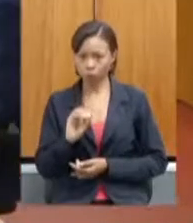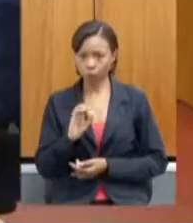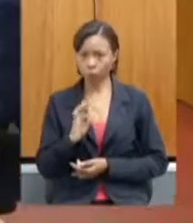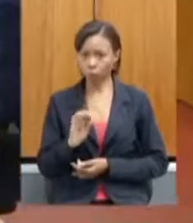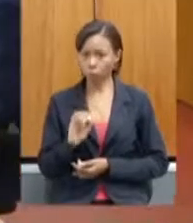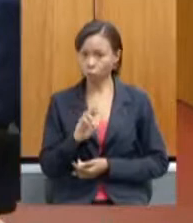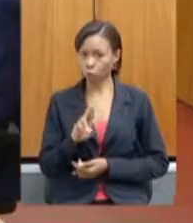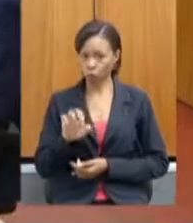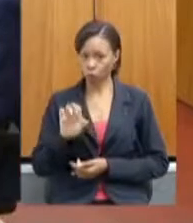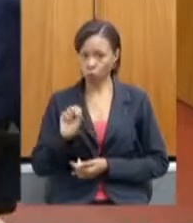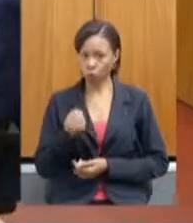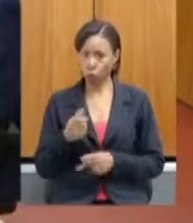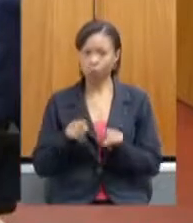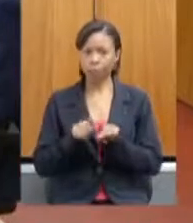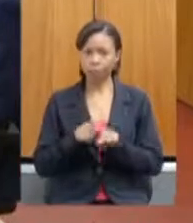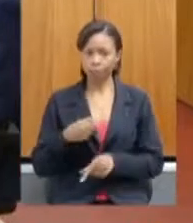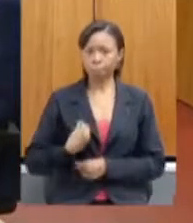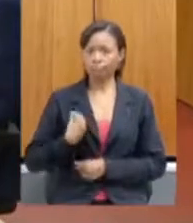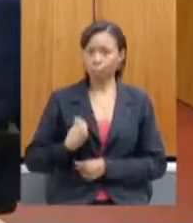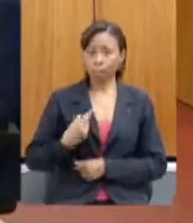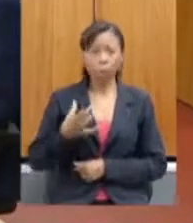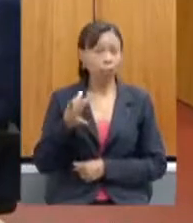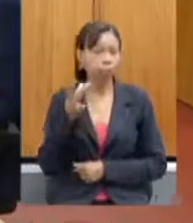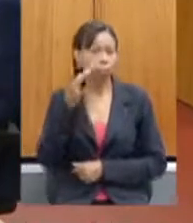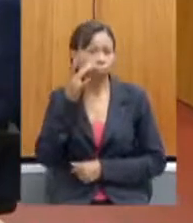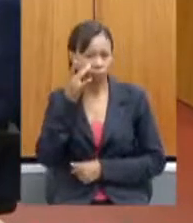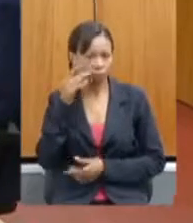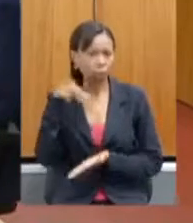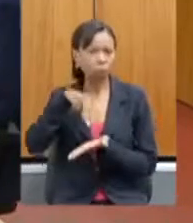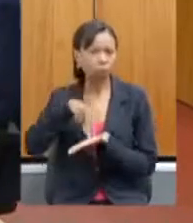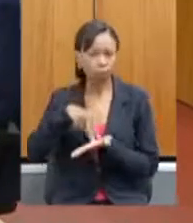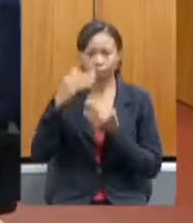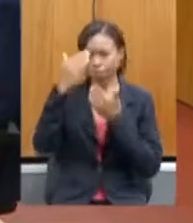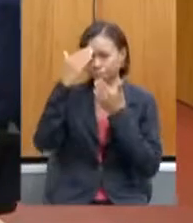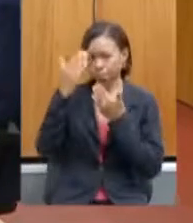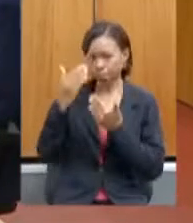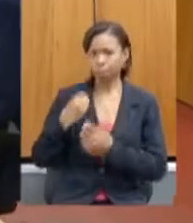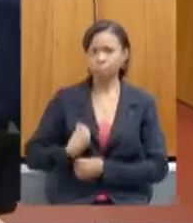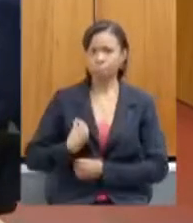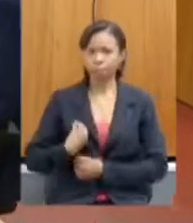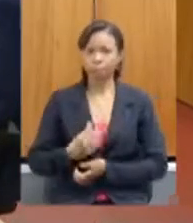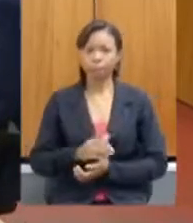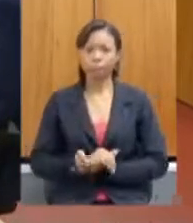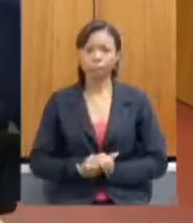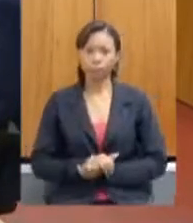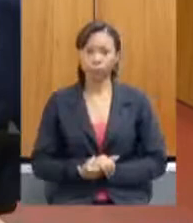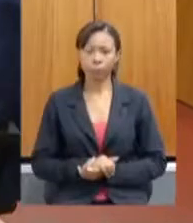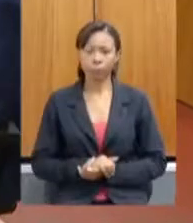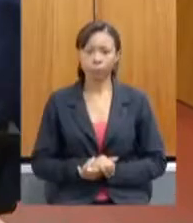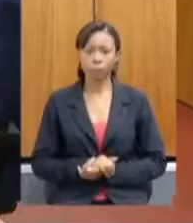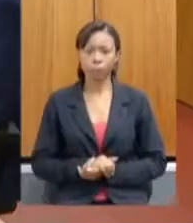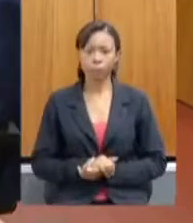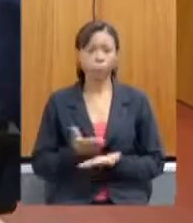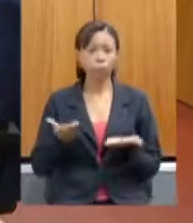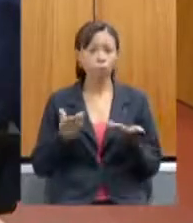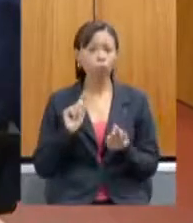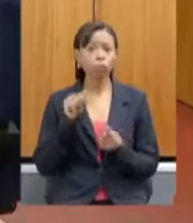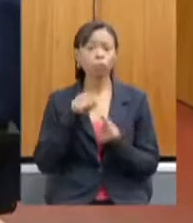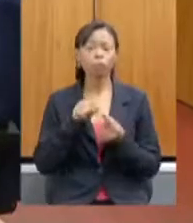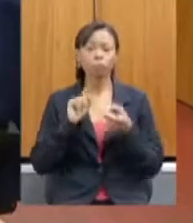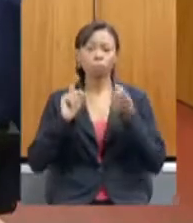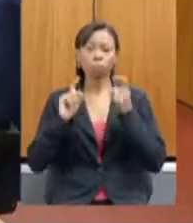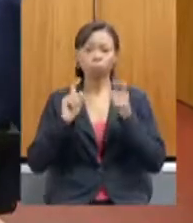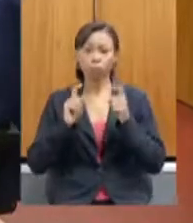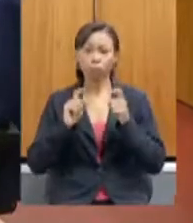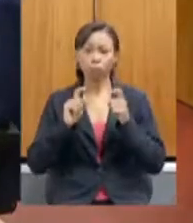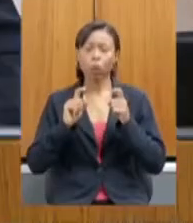presente aqui de maneira presencial, muito obrigado pela presença. Destina-se à reunião a realização do